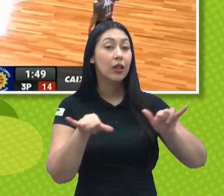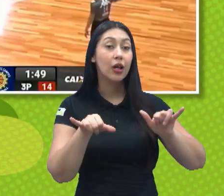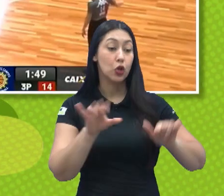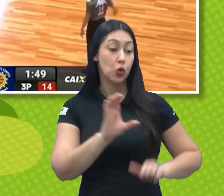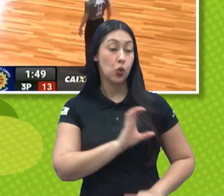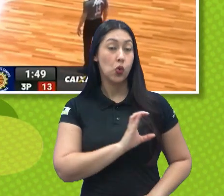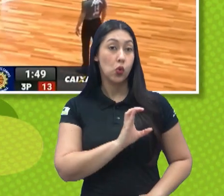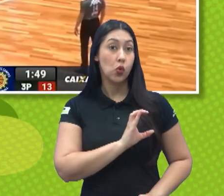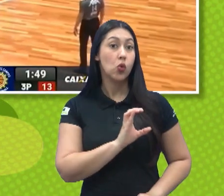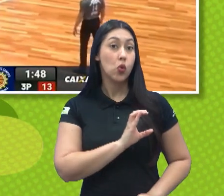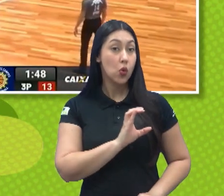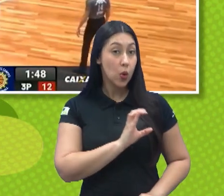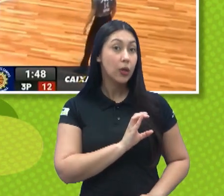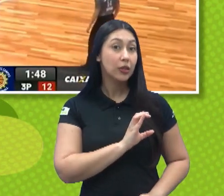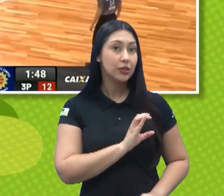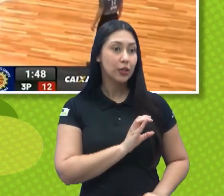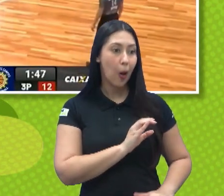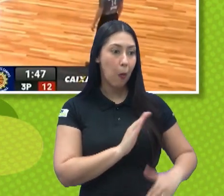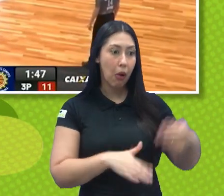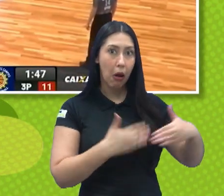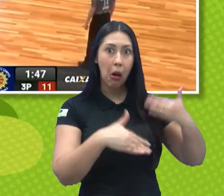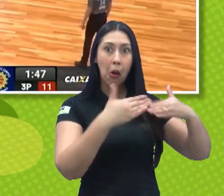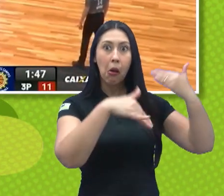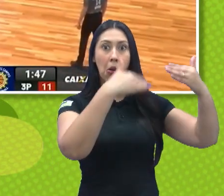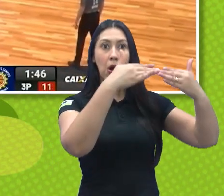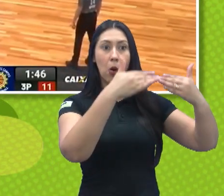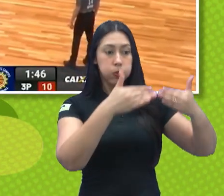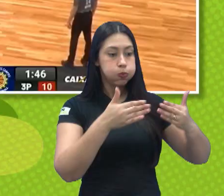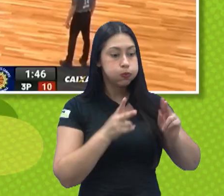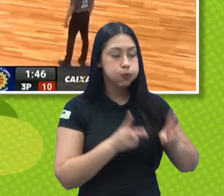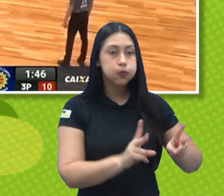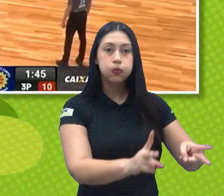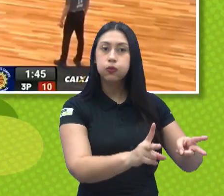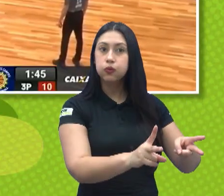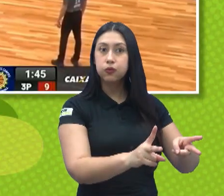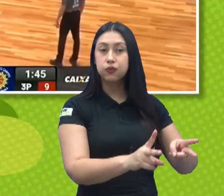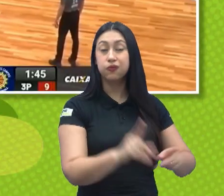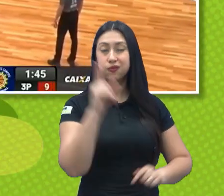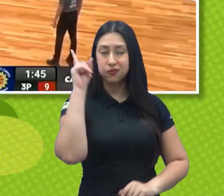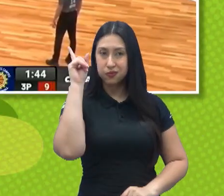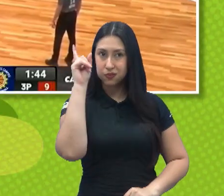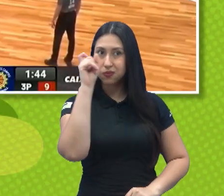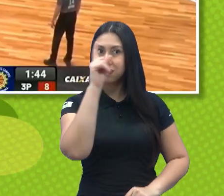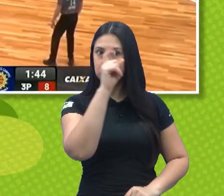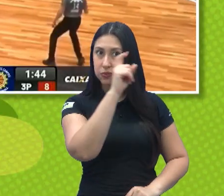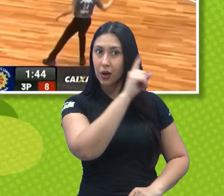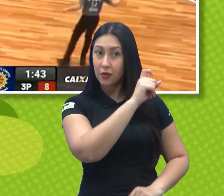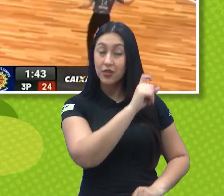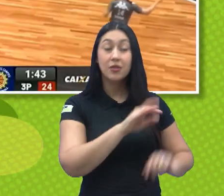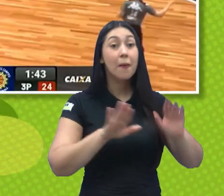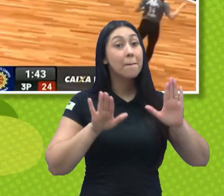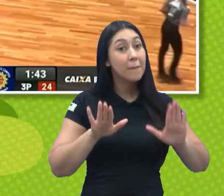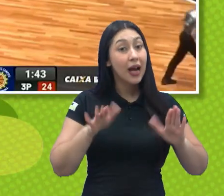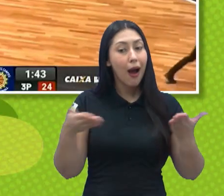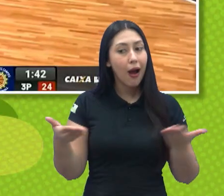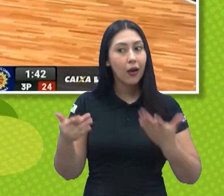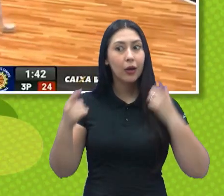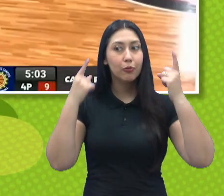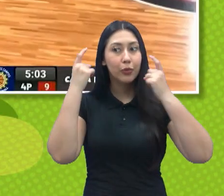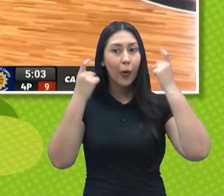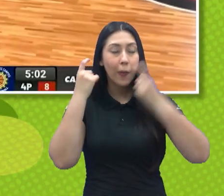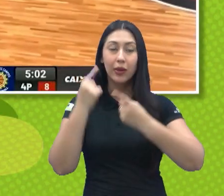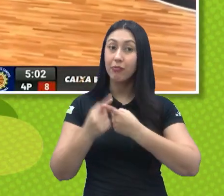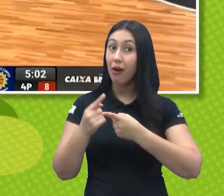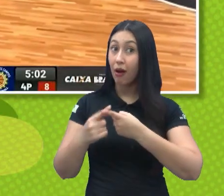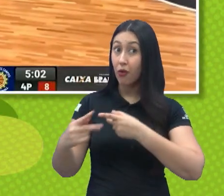Corinthians estava embalado na competição, não seria uma parada fácil para o São José, só que começa a preocupar porque o time do São